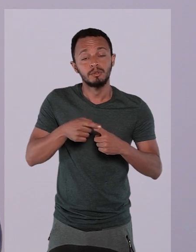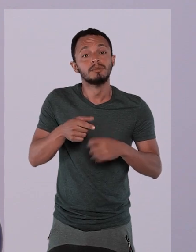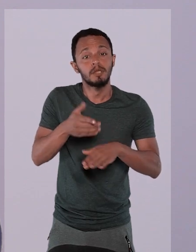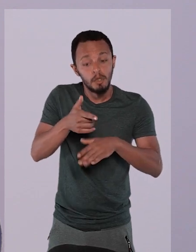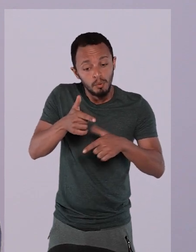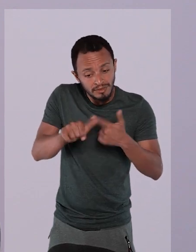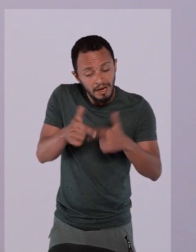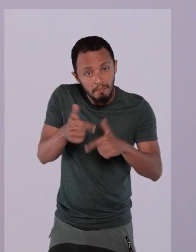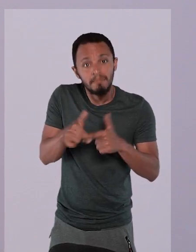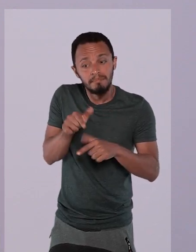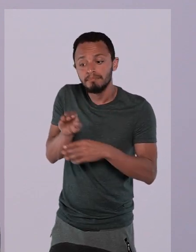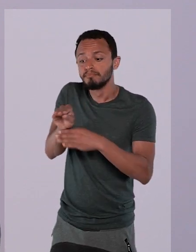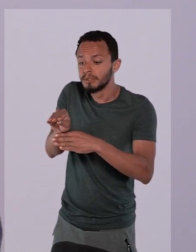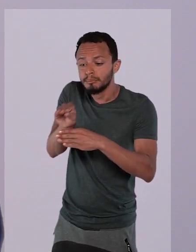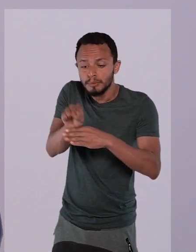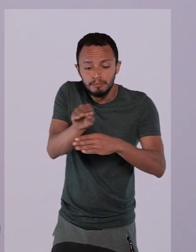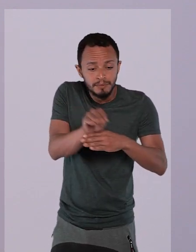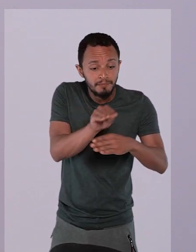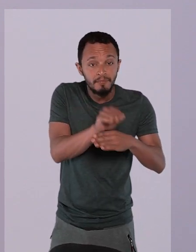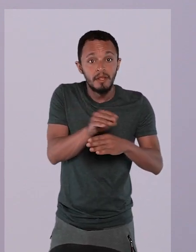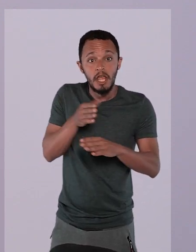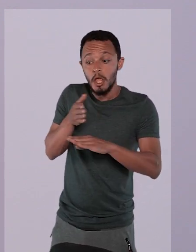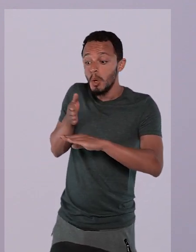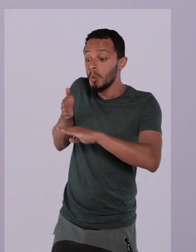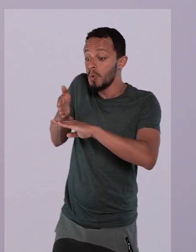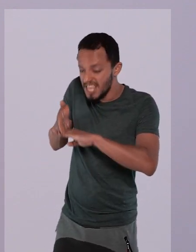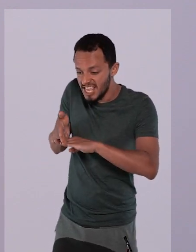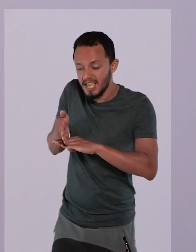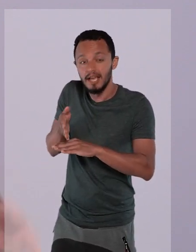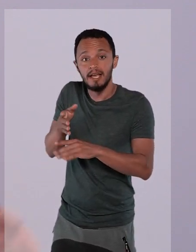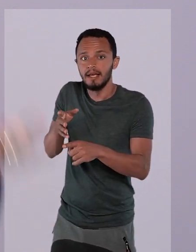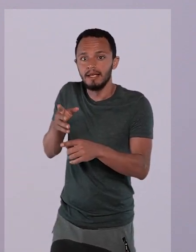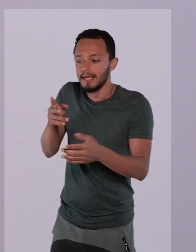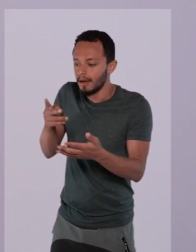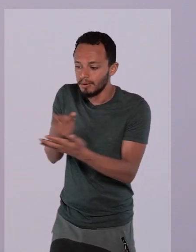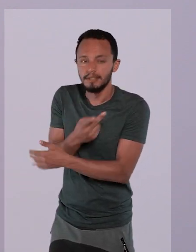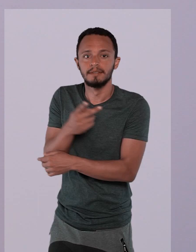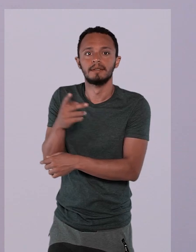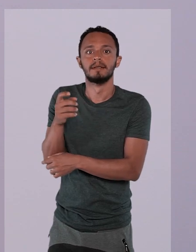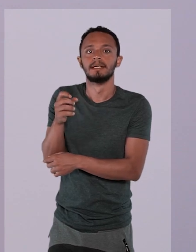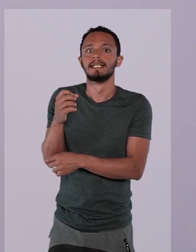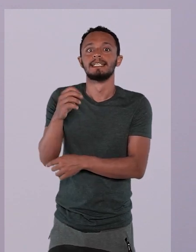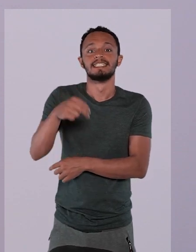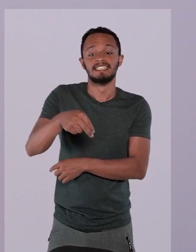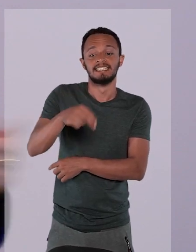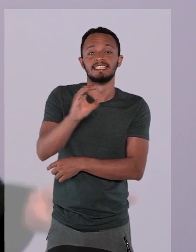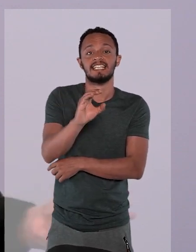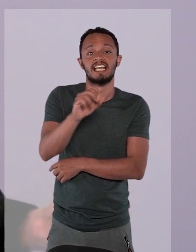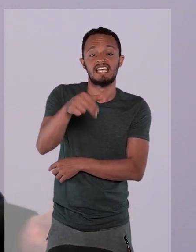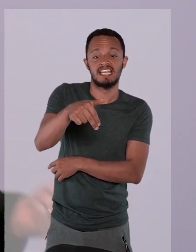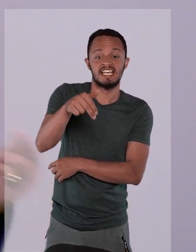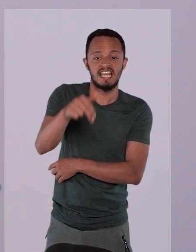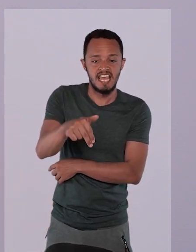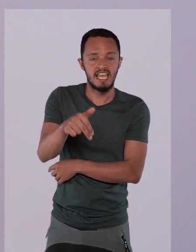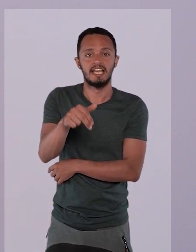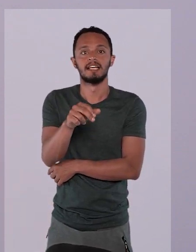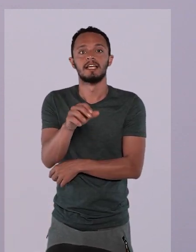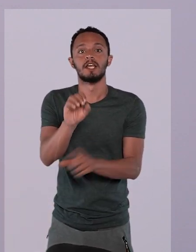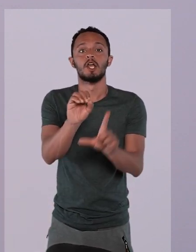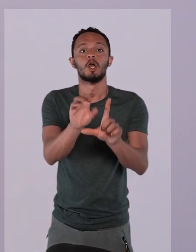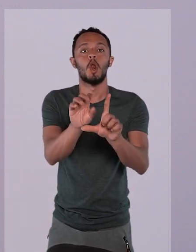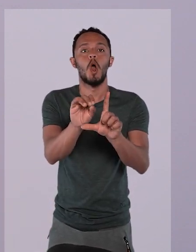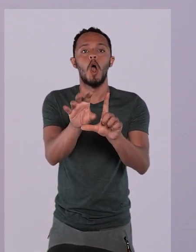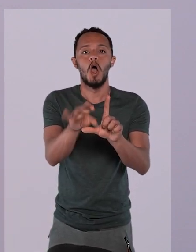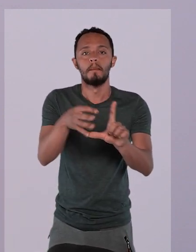fazia a visita, e aí, no meio da visita médica, chegava, ligava a CNN, Globo, não sei o quê, a rádio, e aí